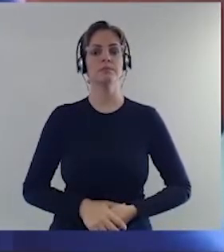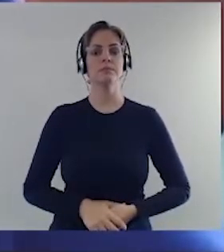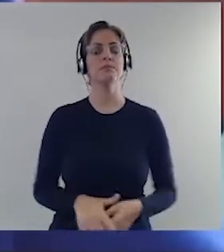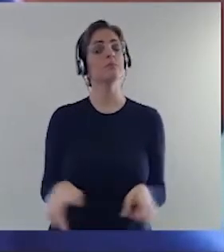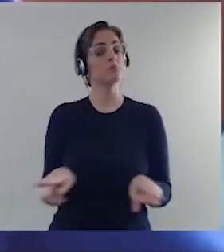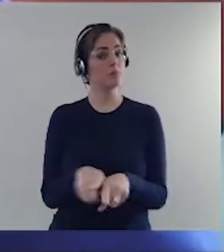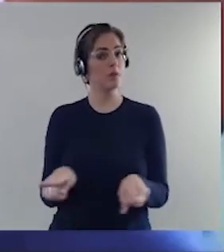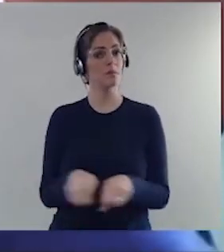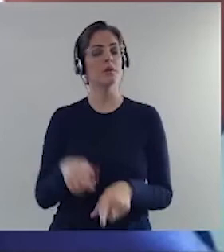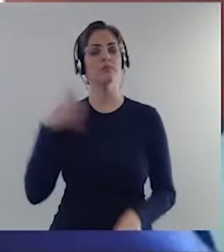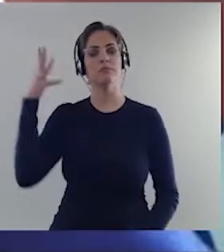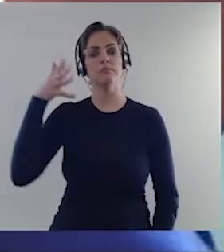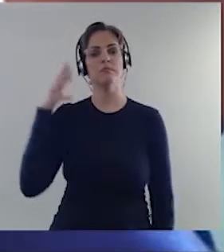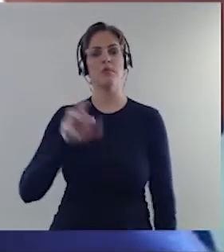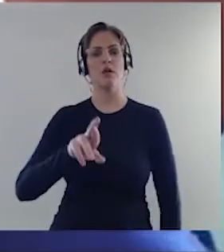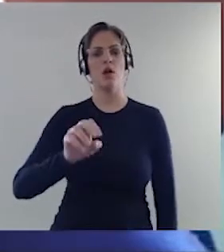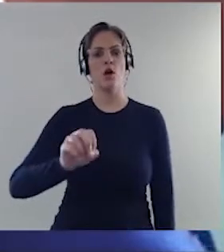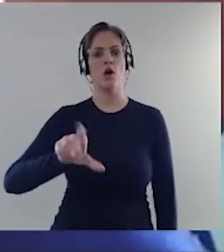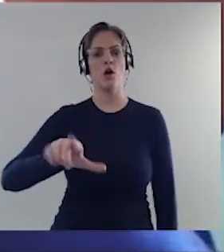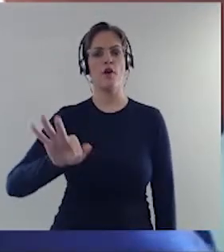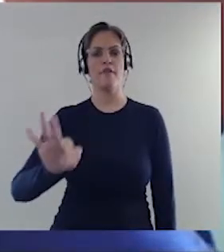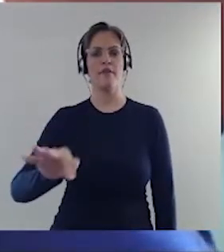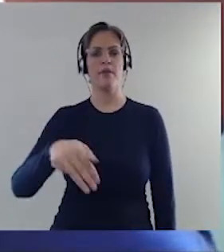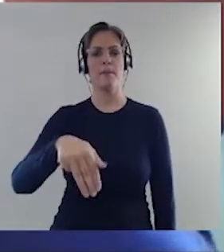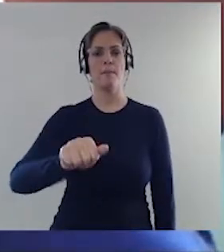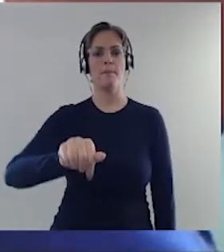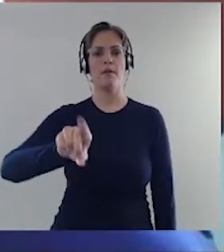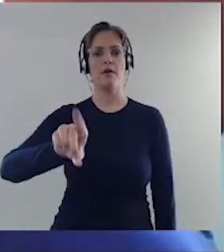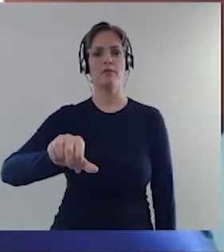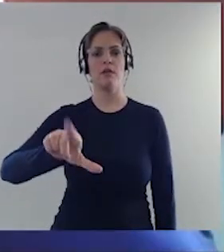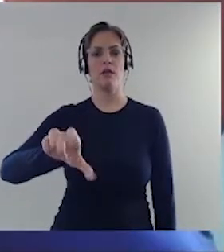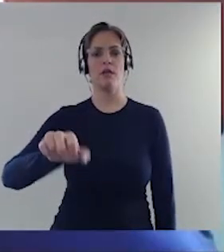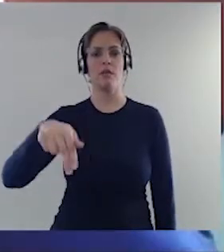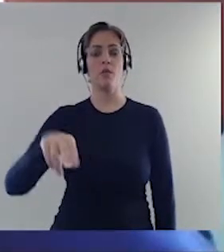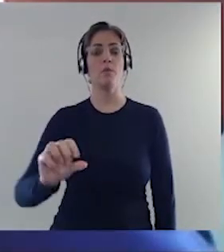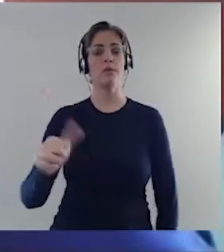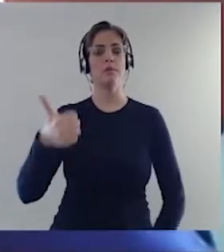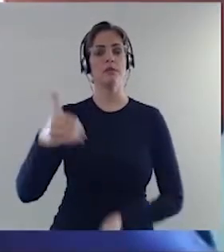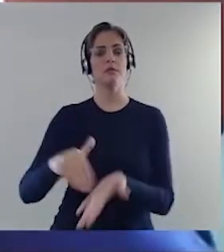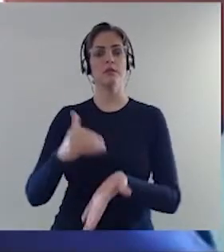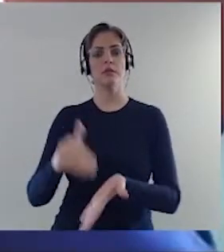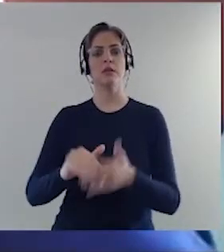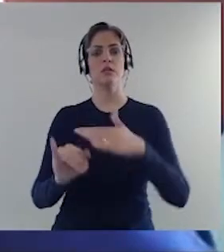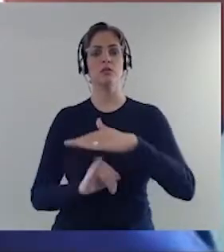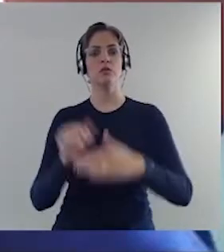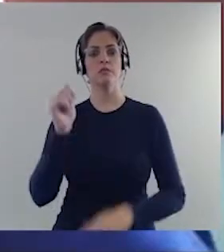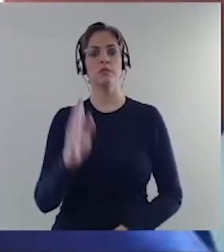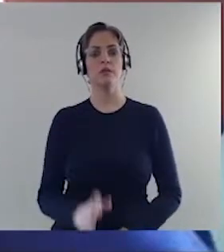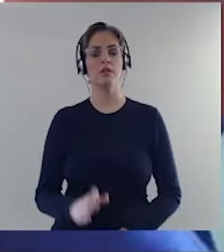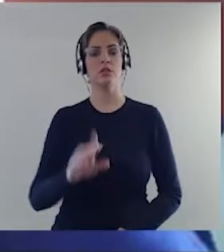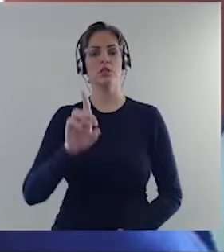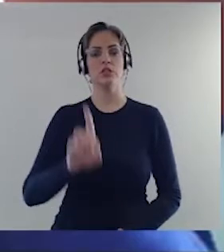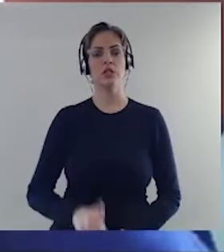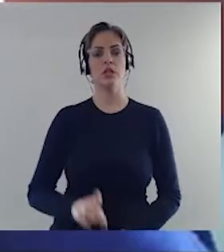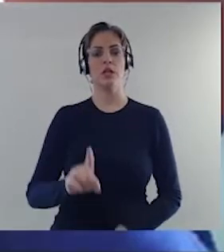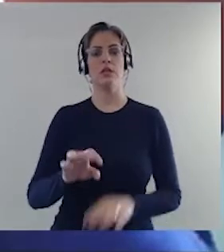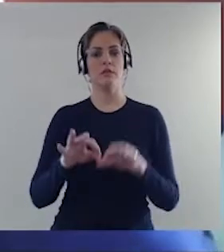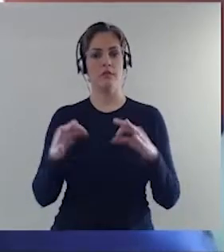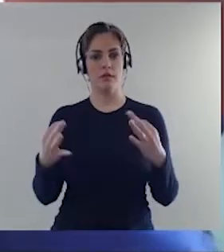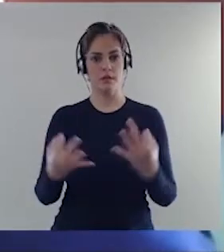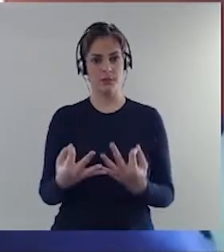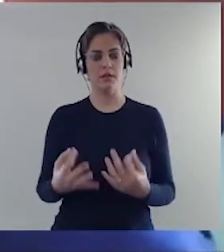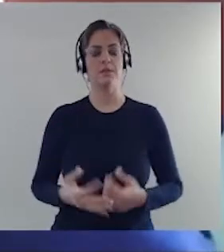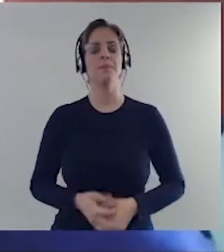Receberemos também Dr. Rolf Madaleno, primeiro secretário do Instituto Brasileiro de Direito de